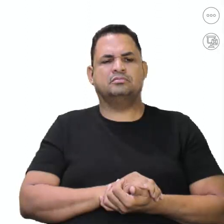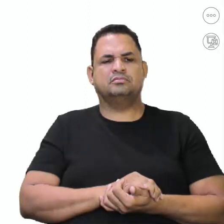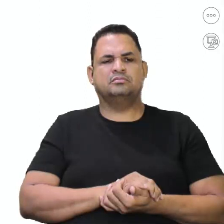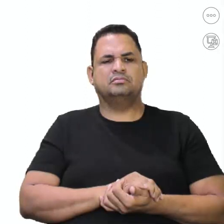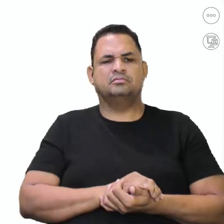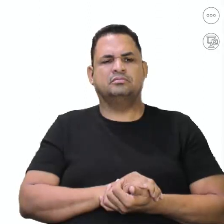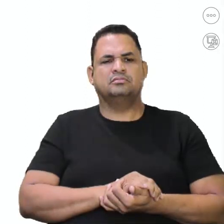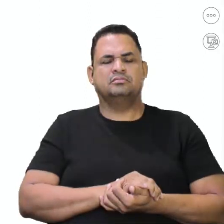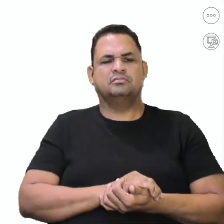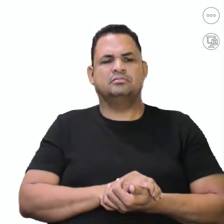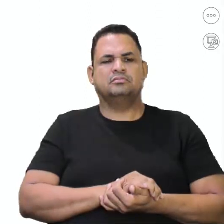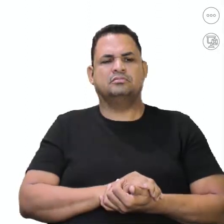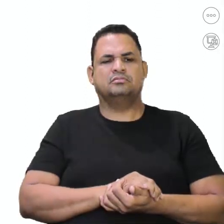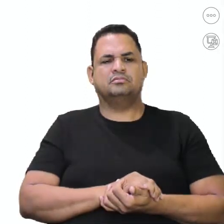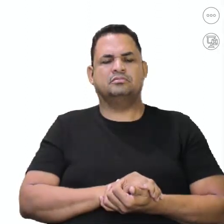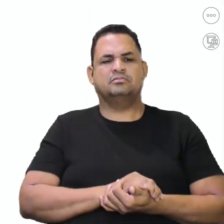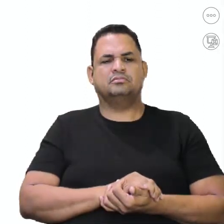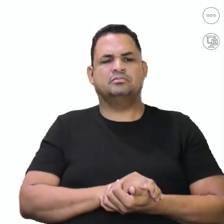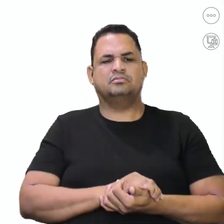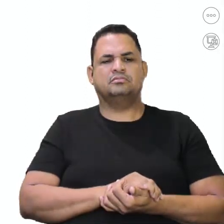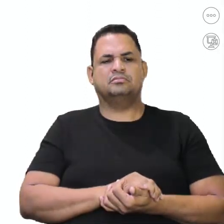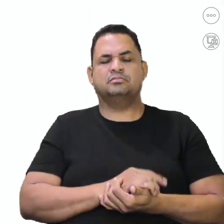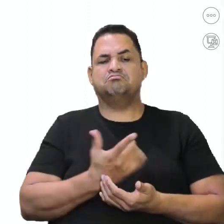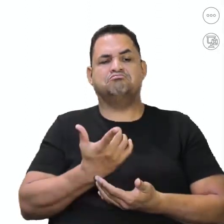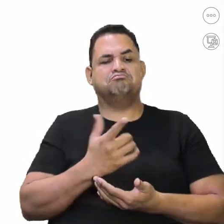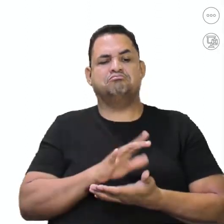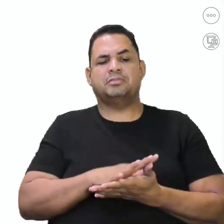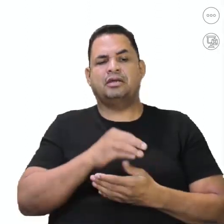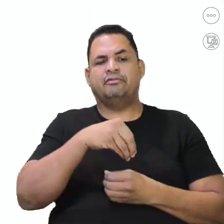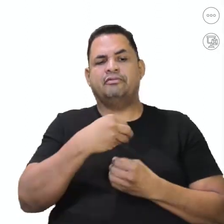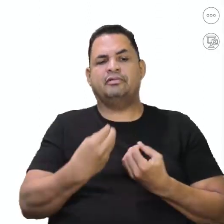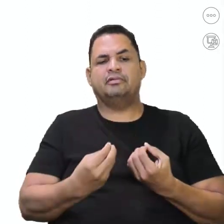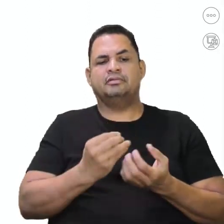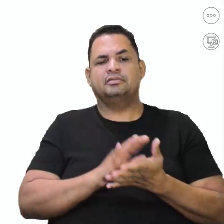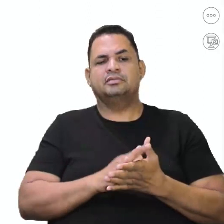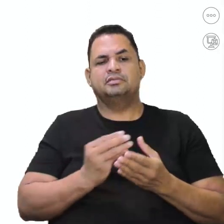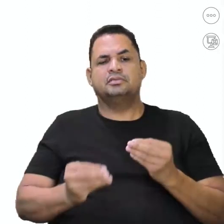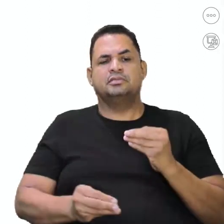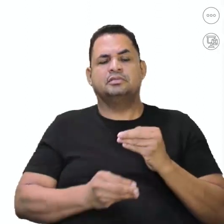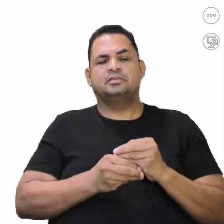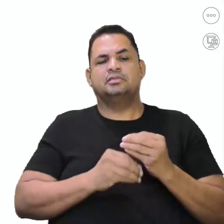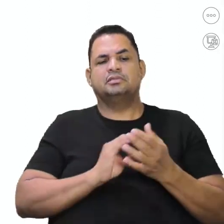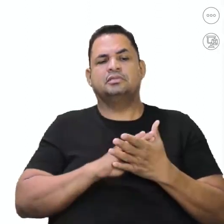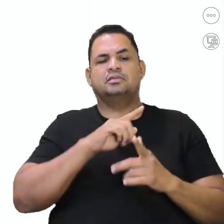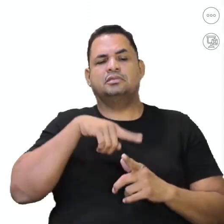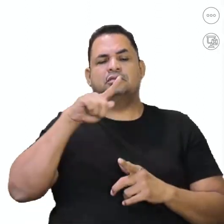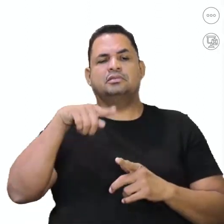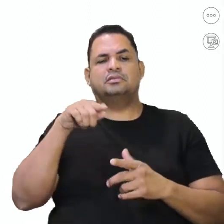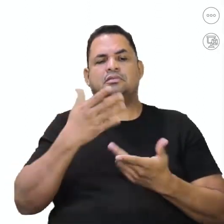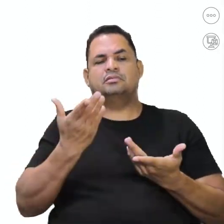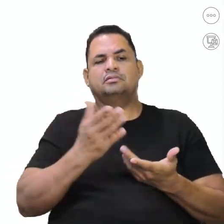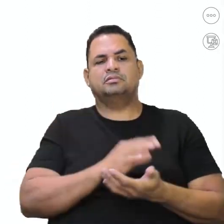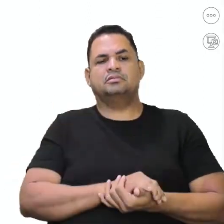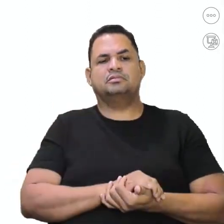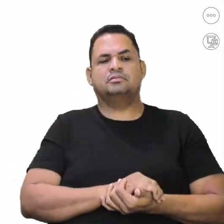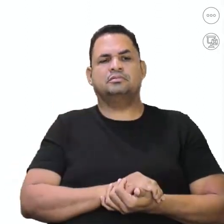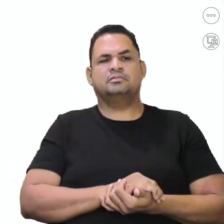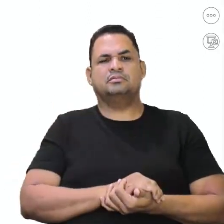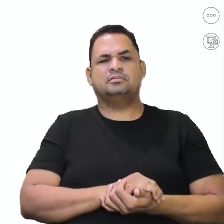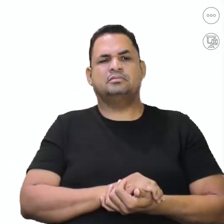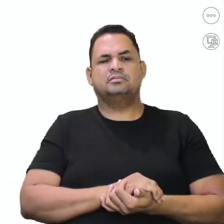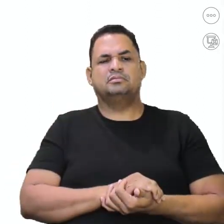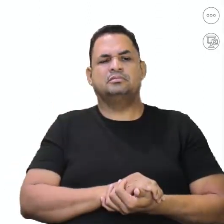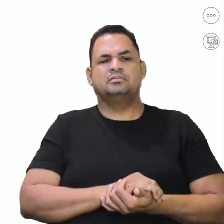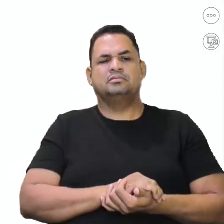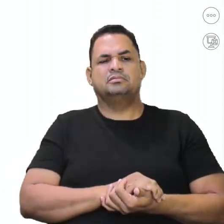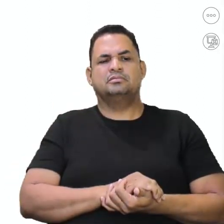married, occupations, a única aqui que não faz sentido é incluir gráficos na biografia de alguém. Então, obviamente, a